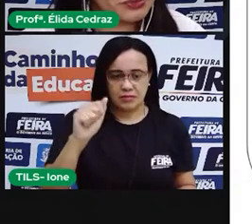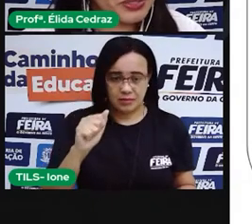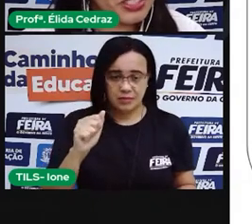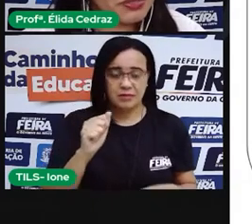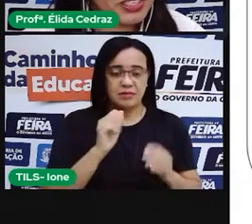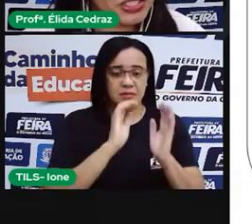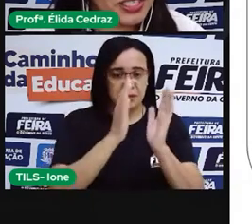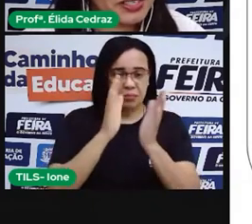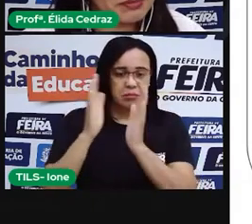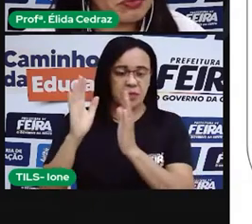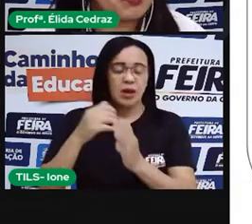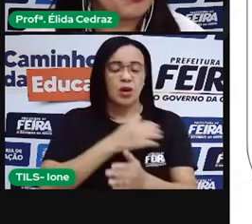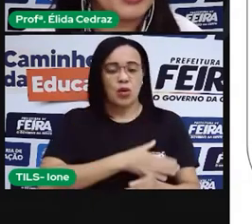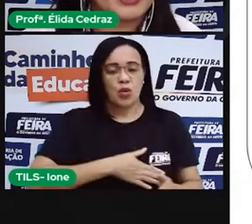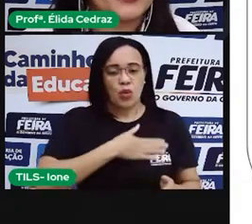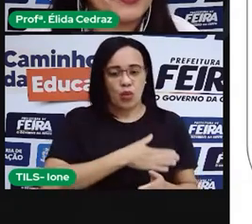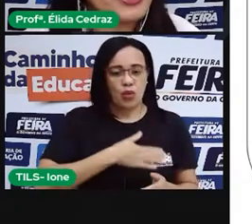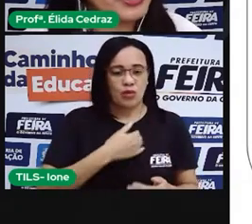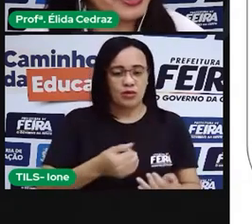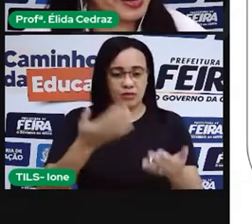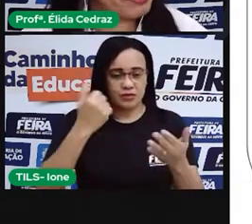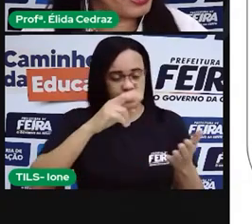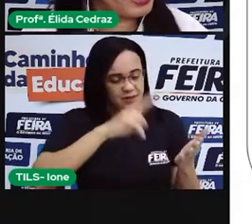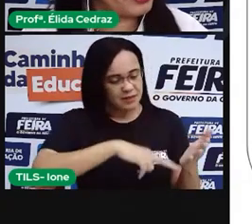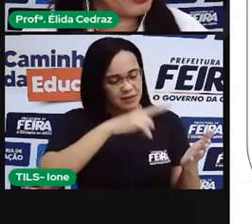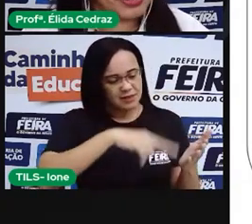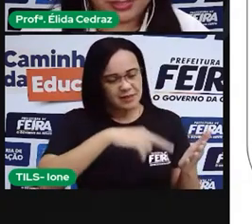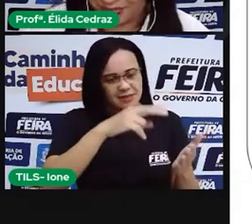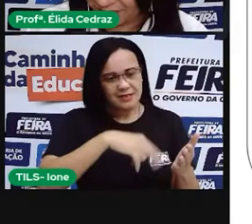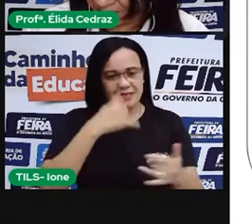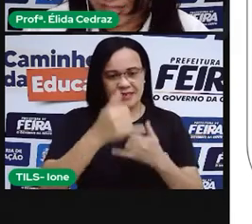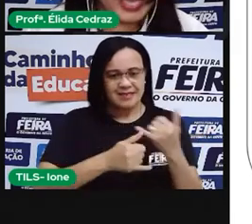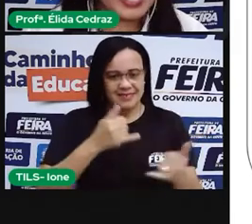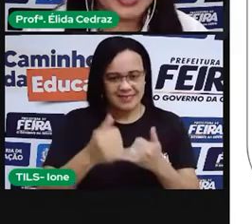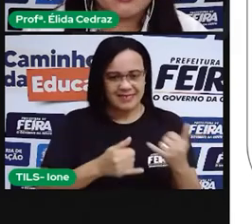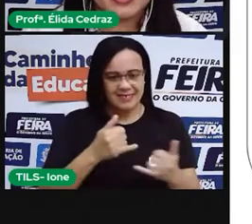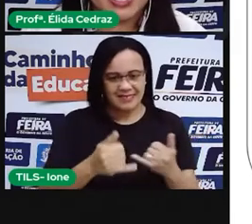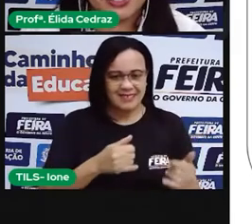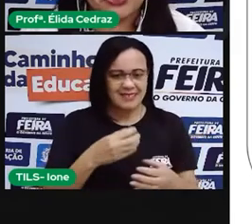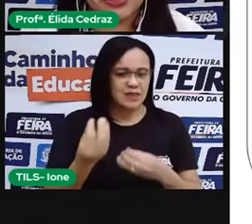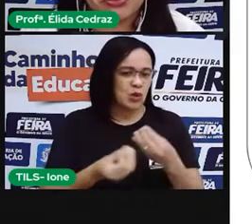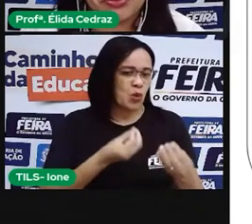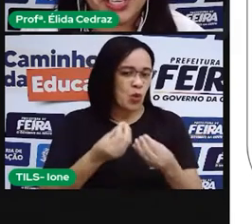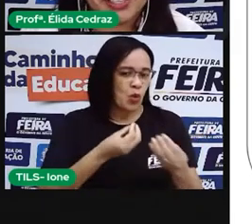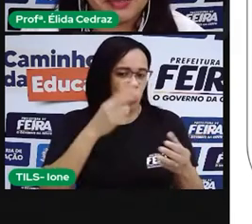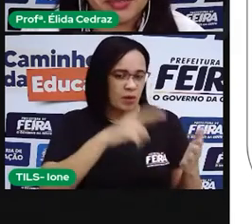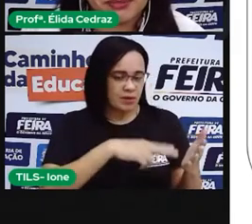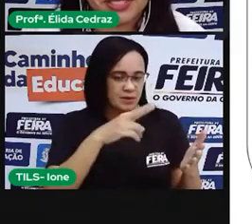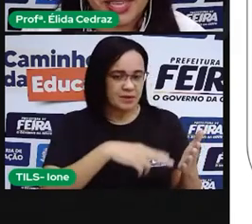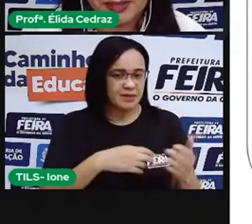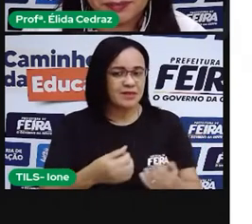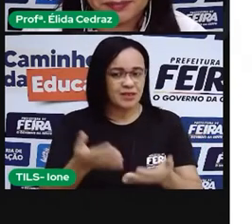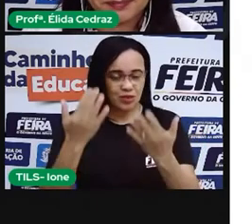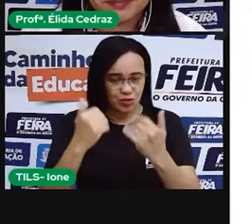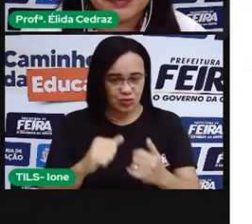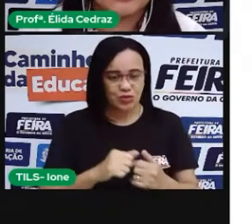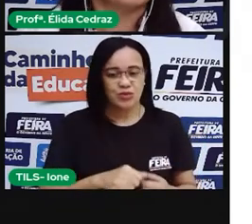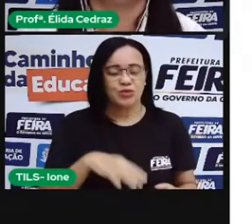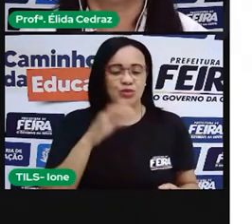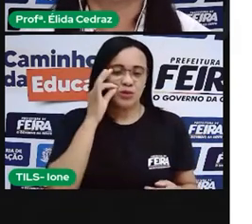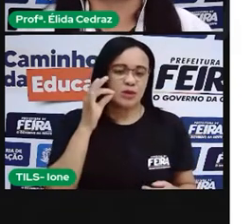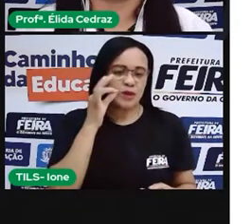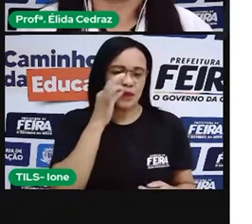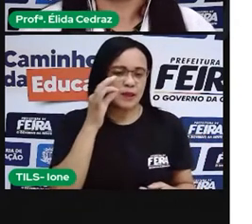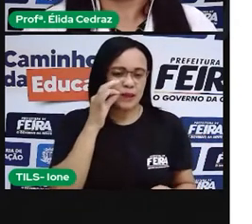uma leitura divertida? Uma leitura de trava-língua? E aí, querem fazer a leitura com Frida? Vamos lá?